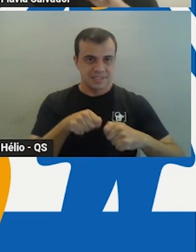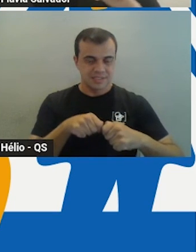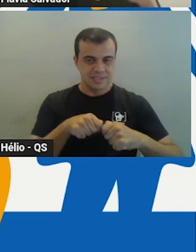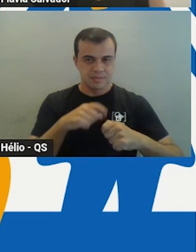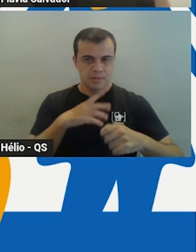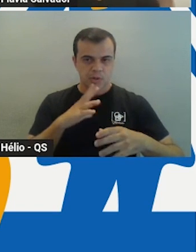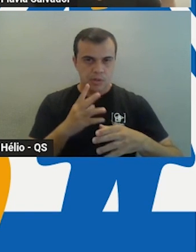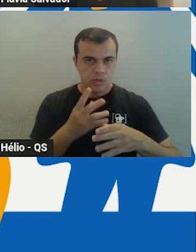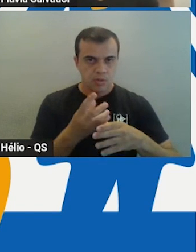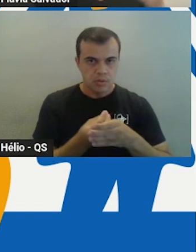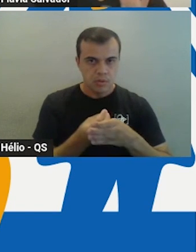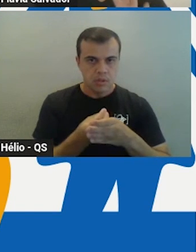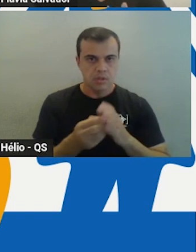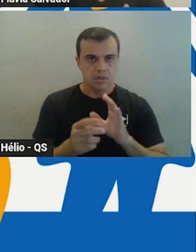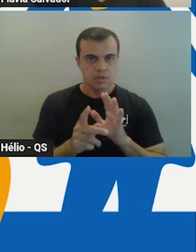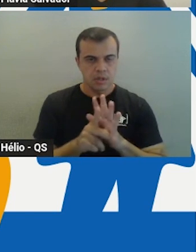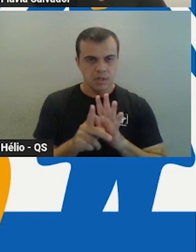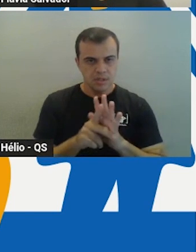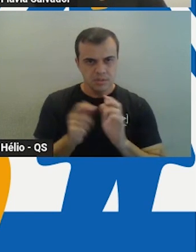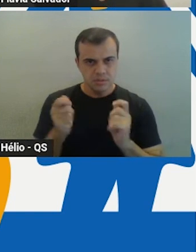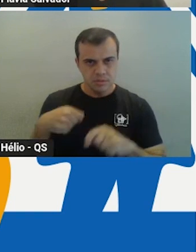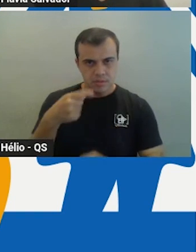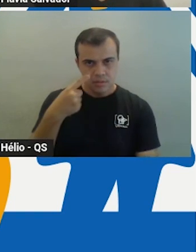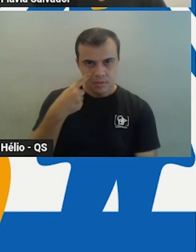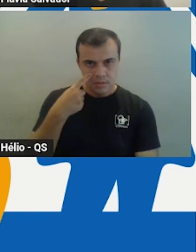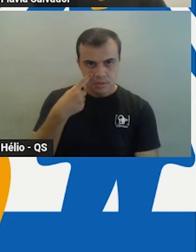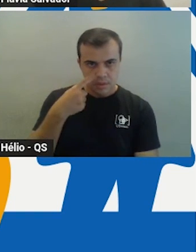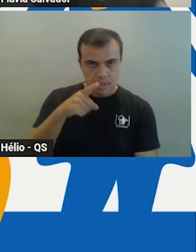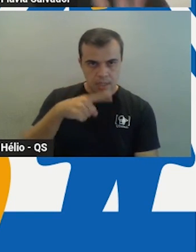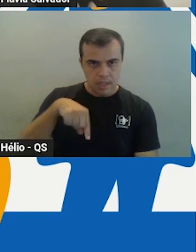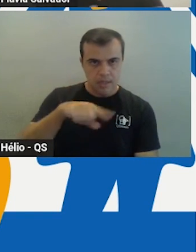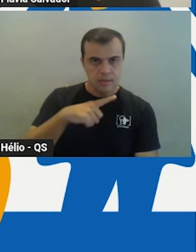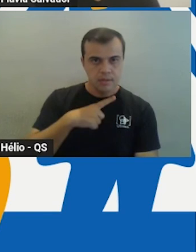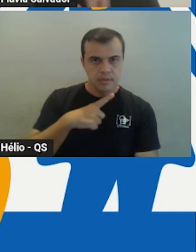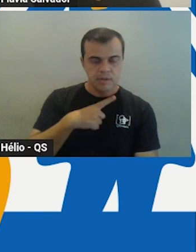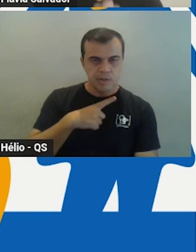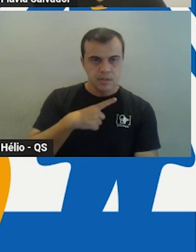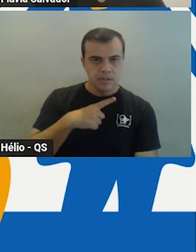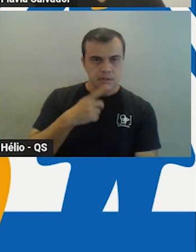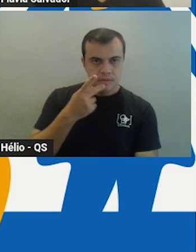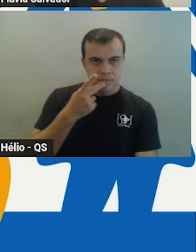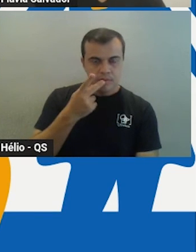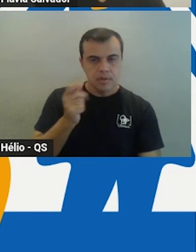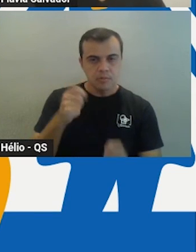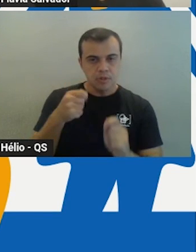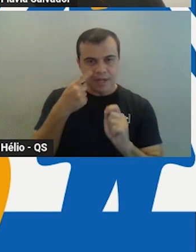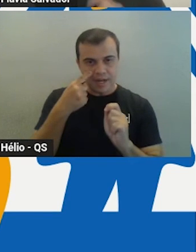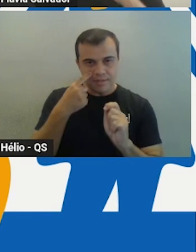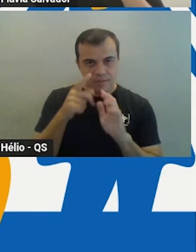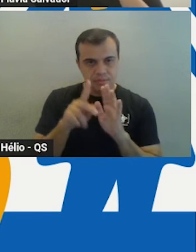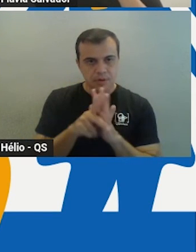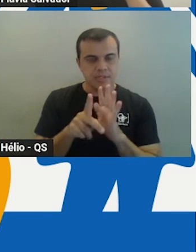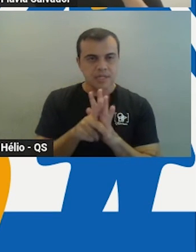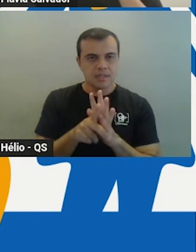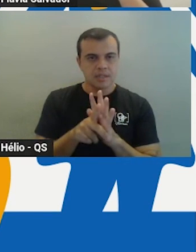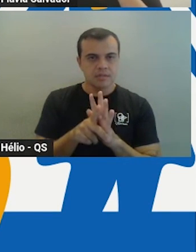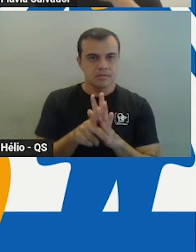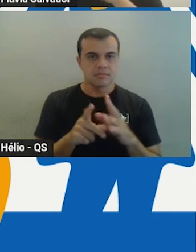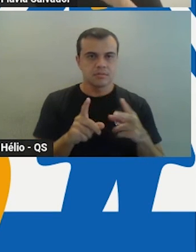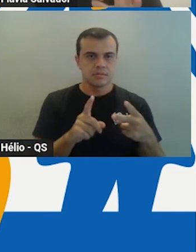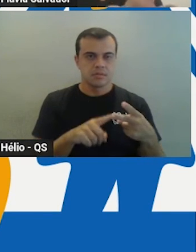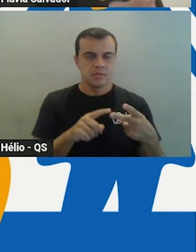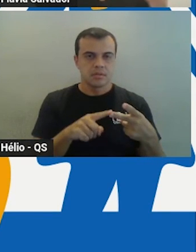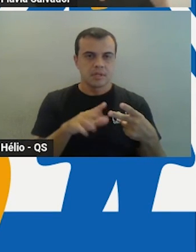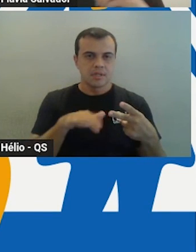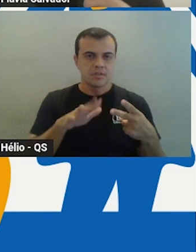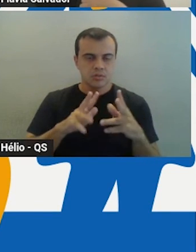incluir alguém que tem alguma deficiência que vai limitá-lo a participar daquilo. Mas, de